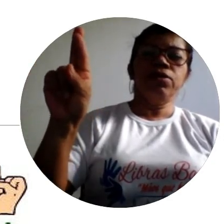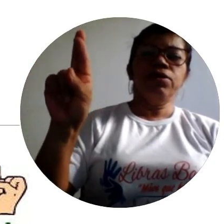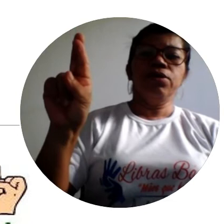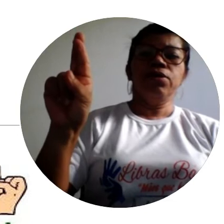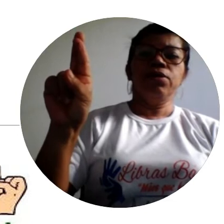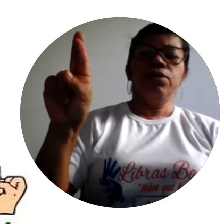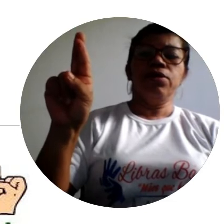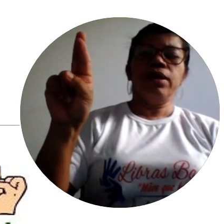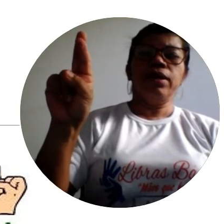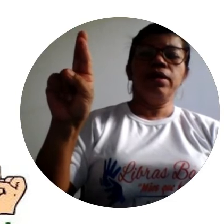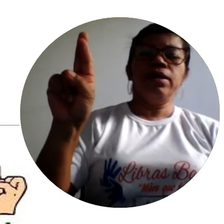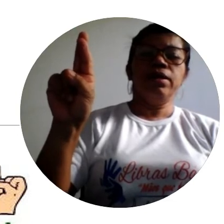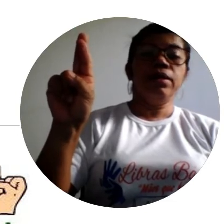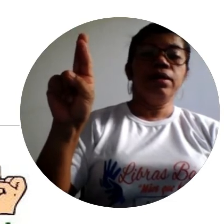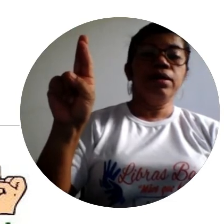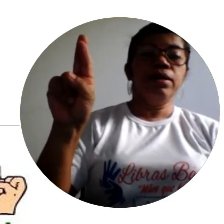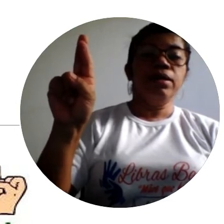ó, R.